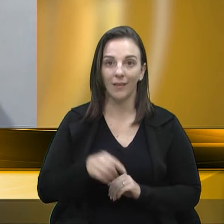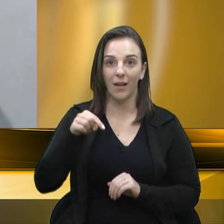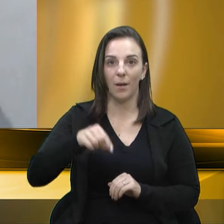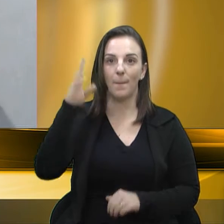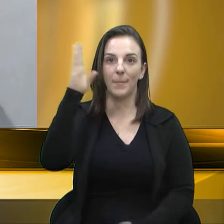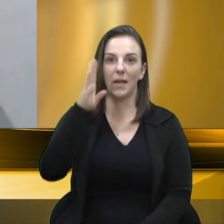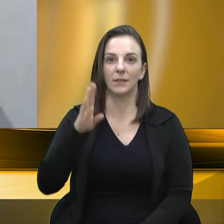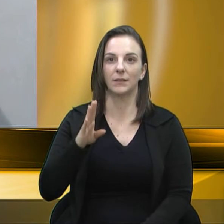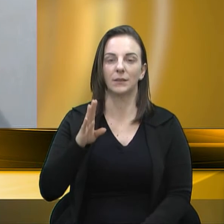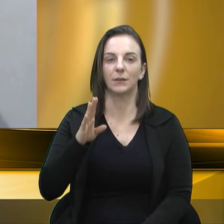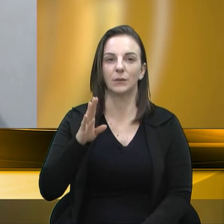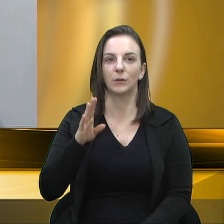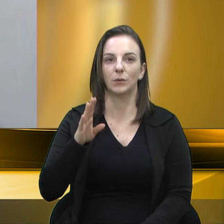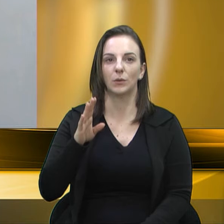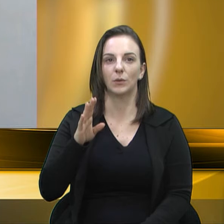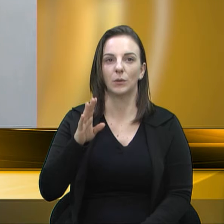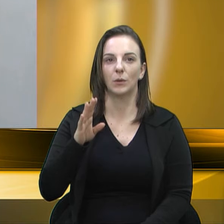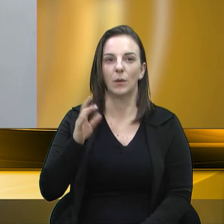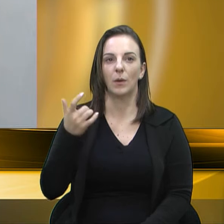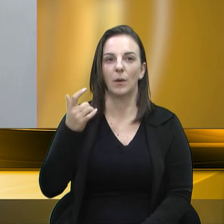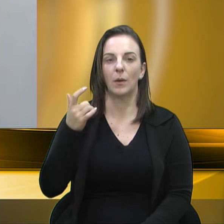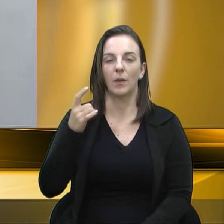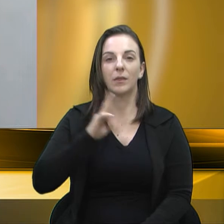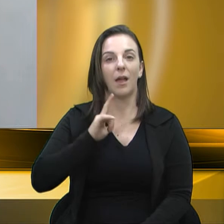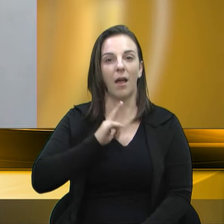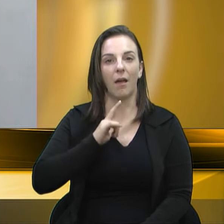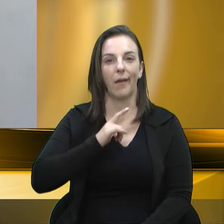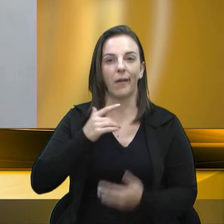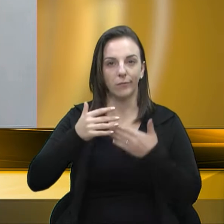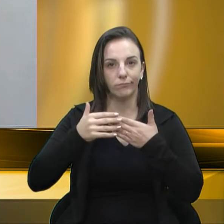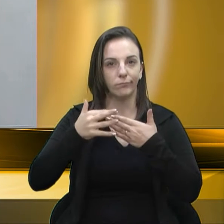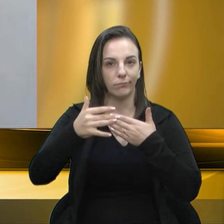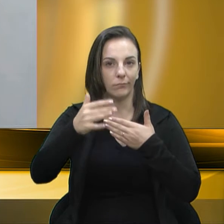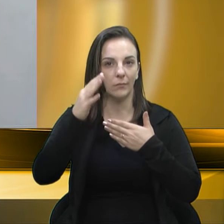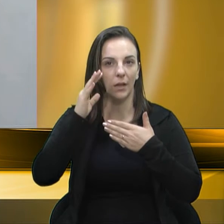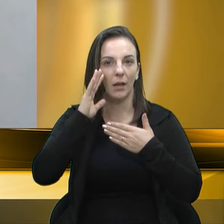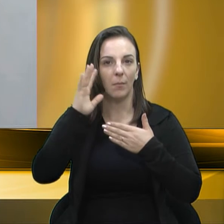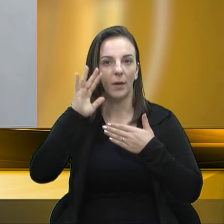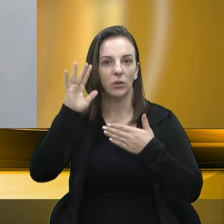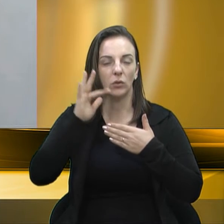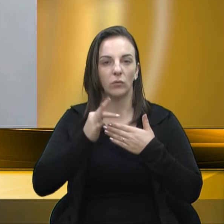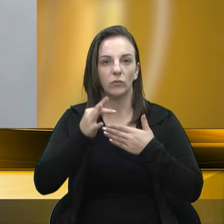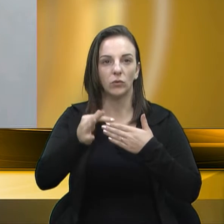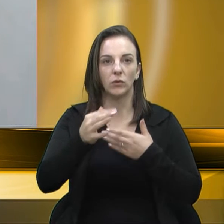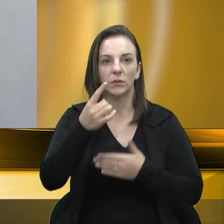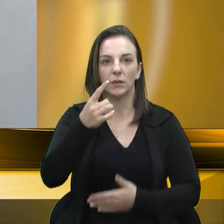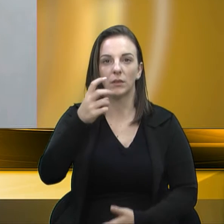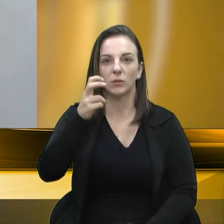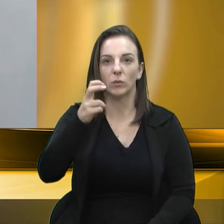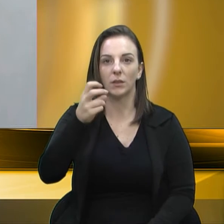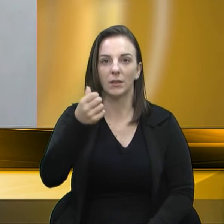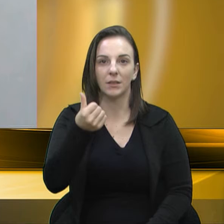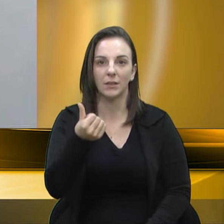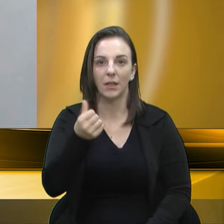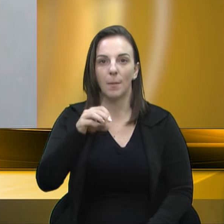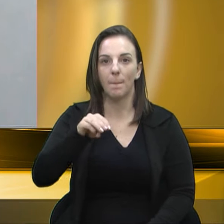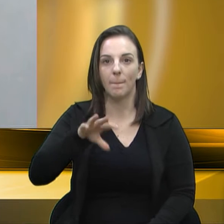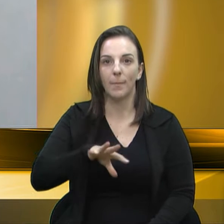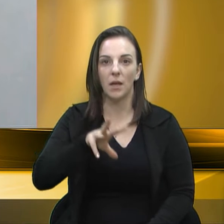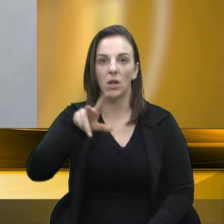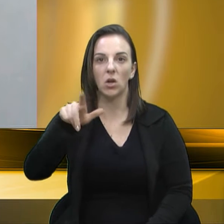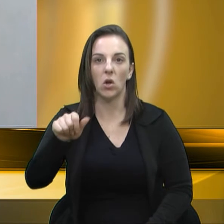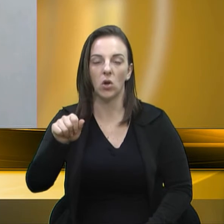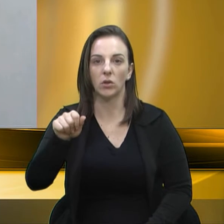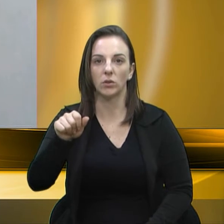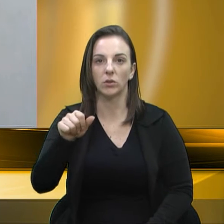Brasil é de 156 milhões das duas doses nesse período também, né, para o grupo